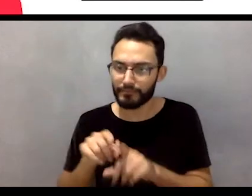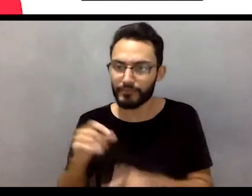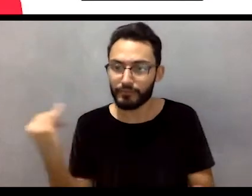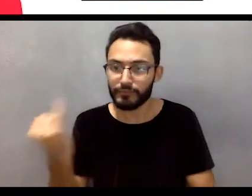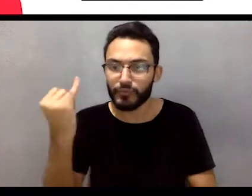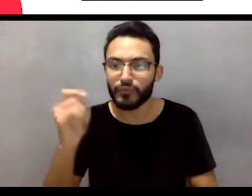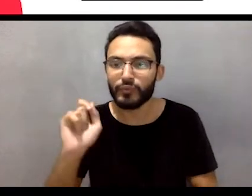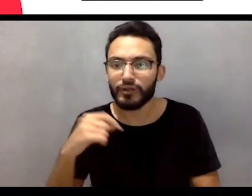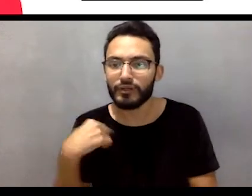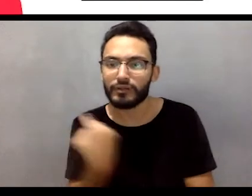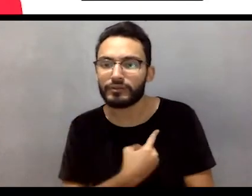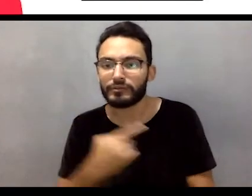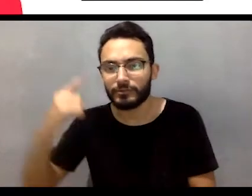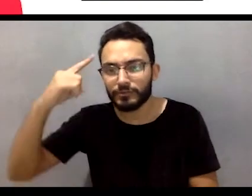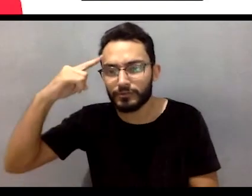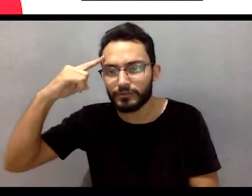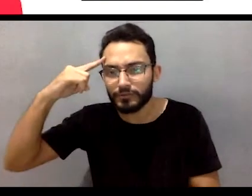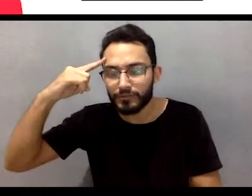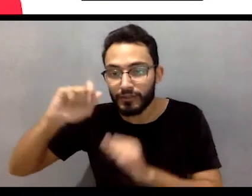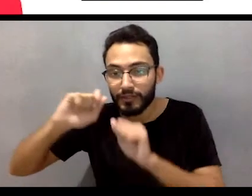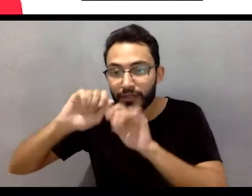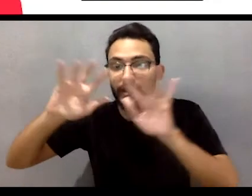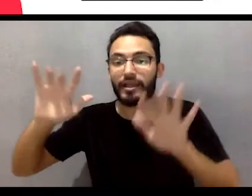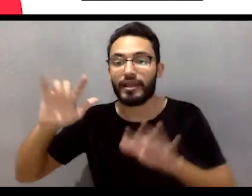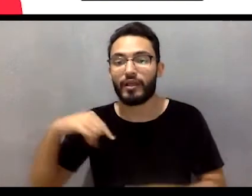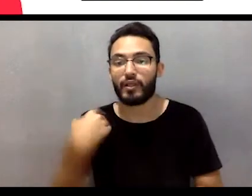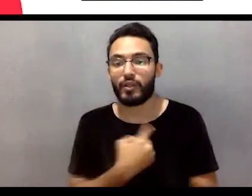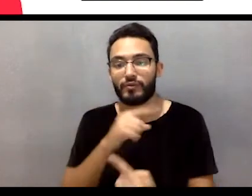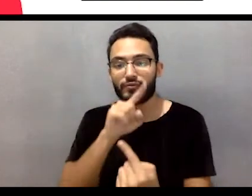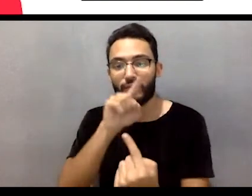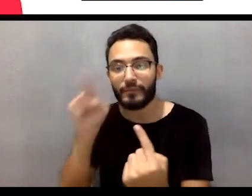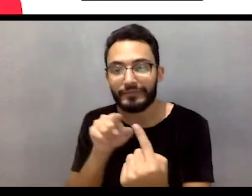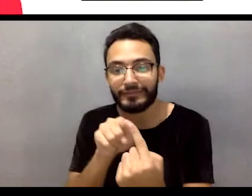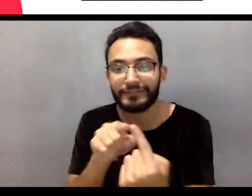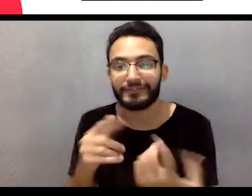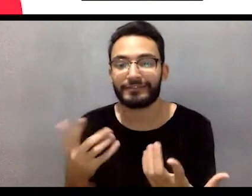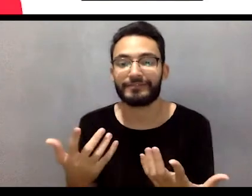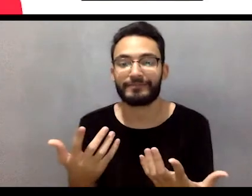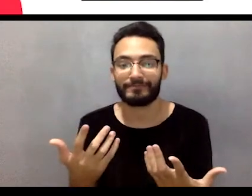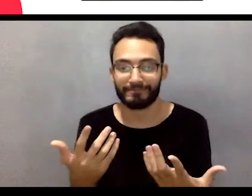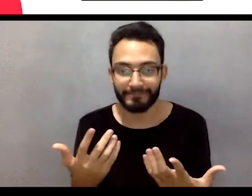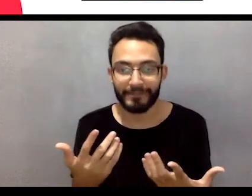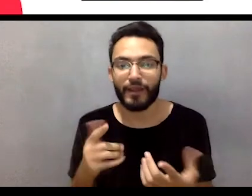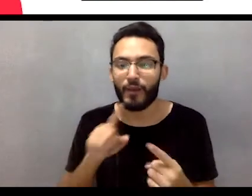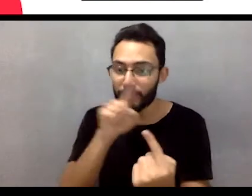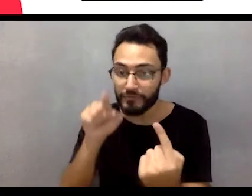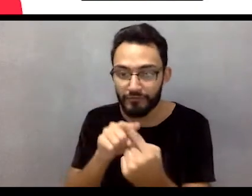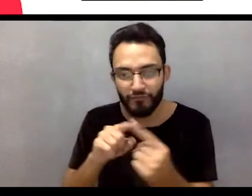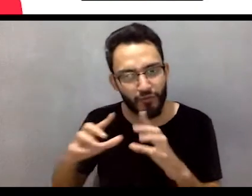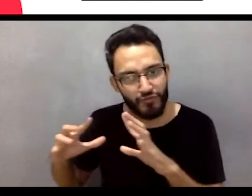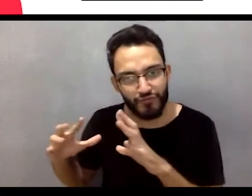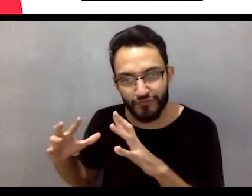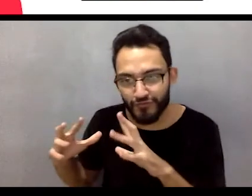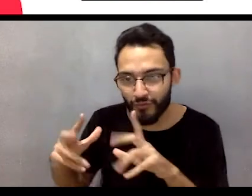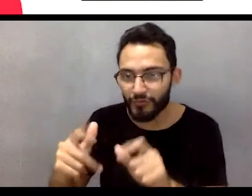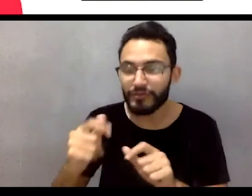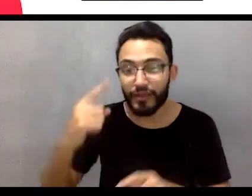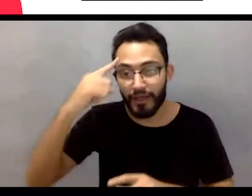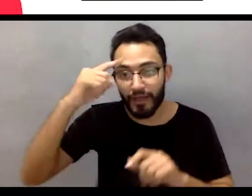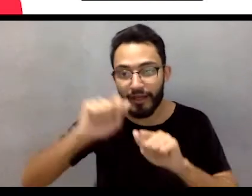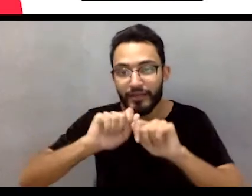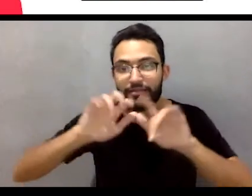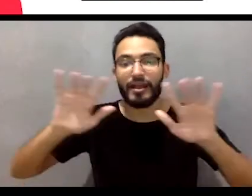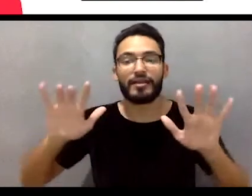importante aí a gente tenha clareza do nosso objetivo. Ele é dividido entre todos. Então ele é muito